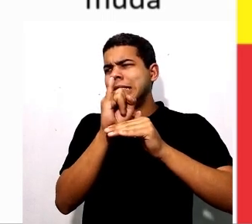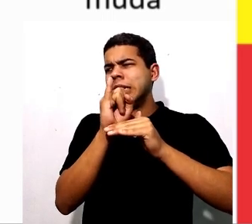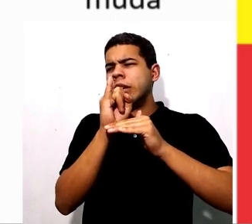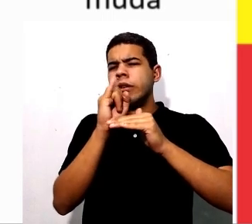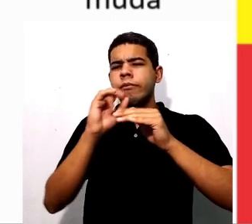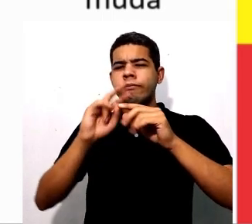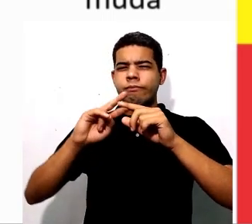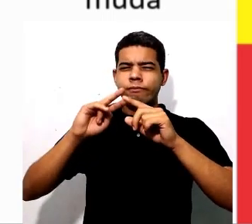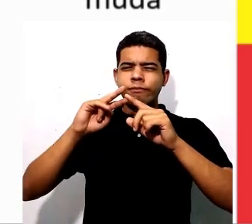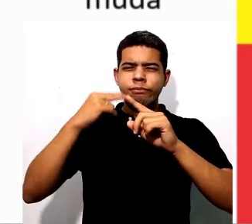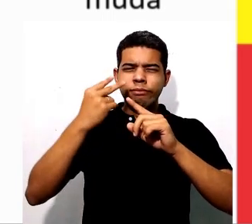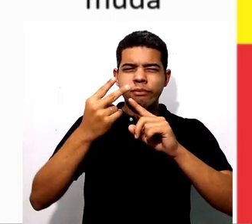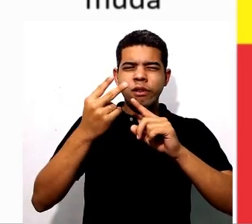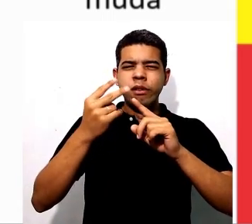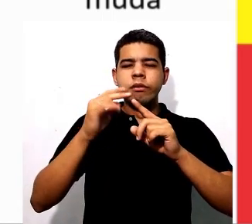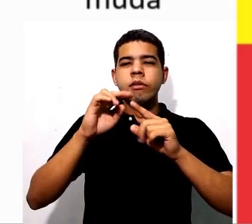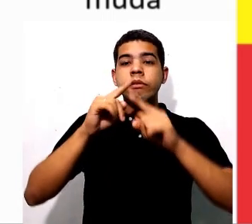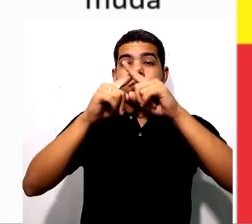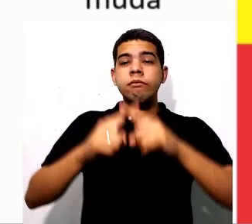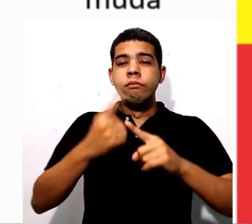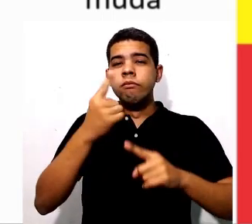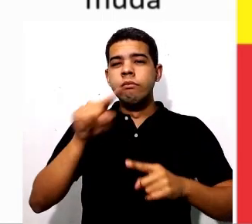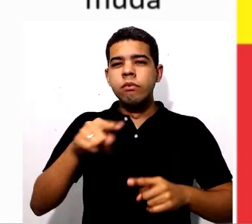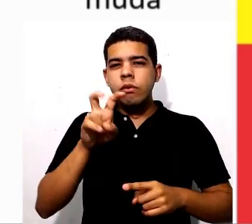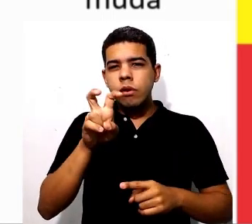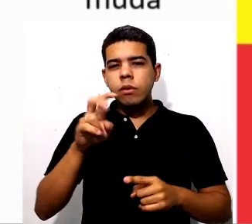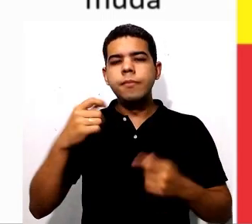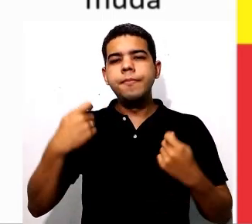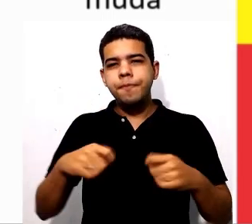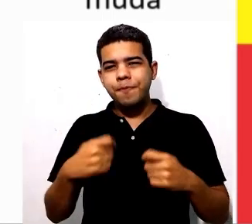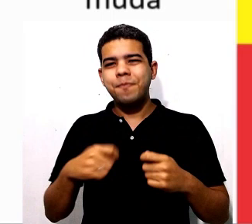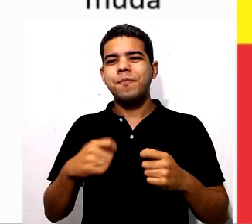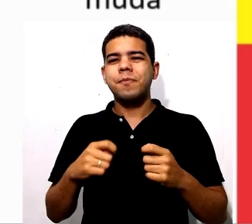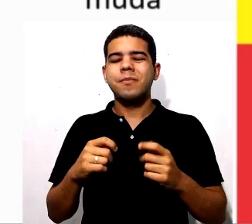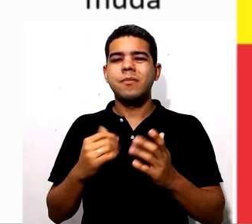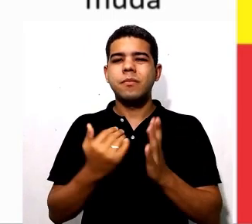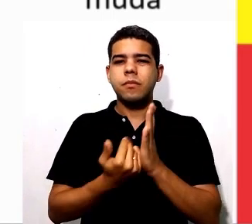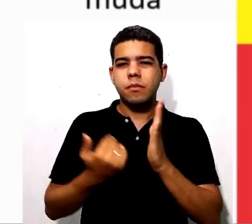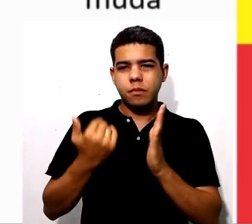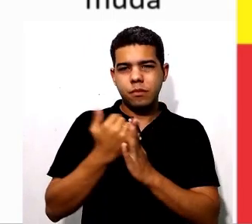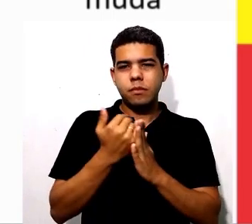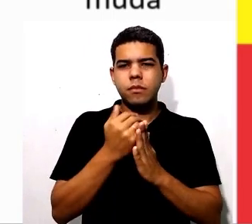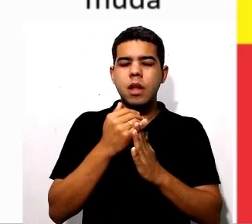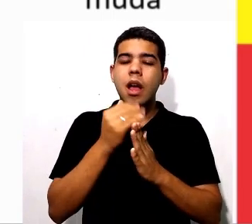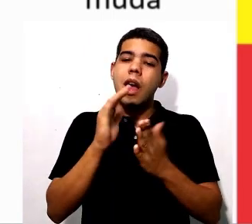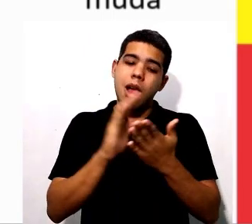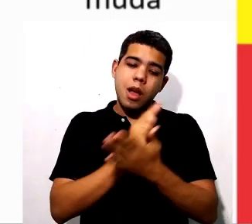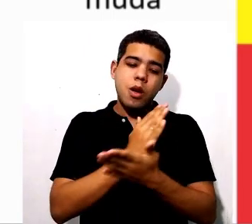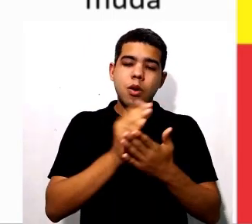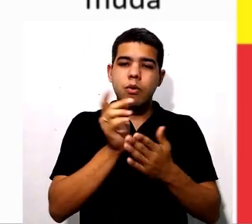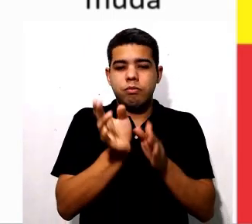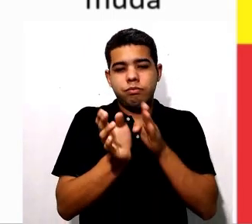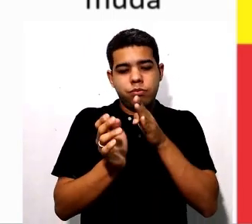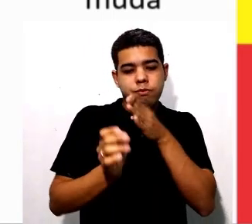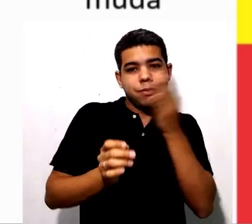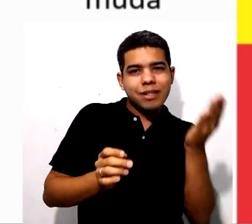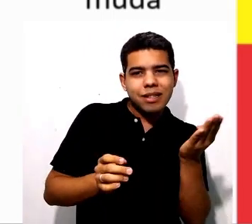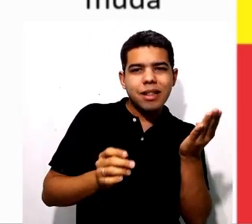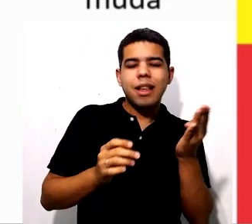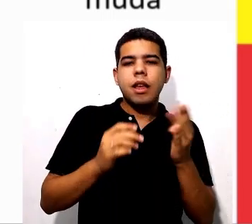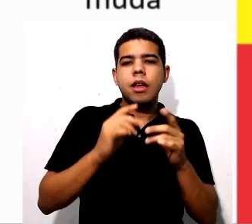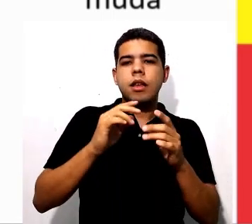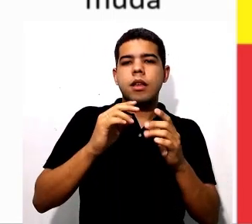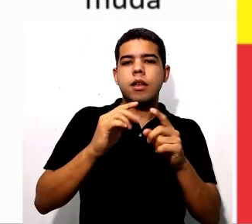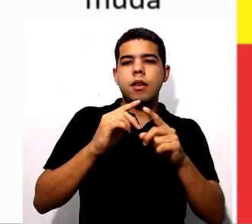lados aí, nessa imagem, que não foi ampliada. Então, não pode ser essa figura, beleza? Então, agora, 4. Beleza,